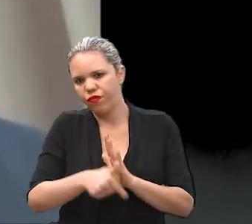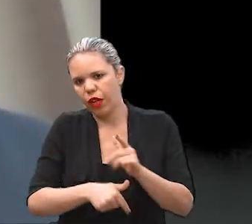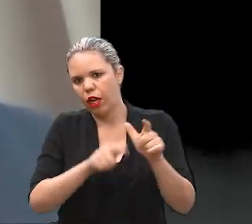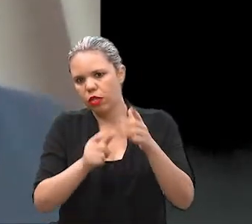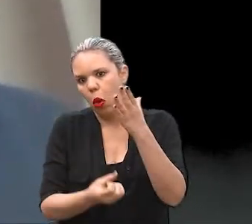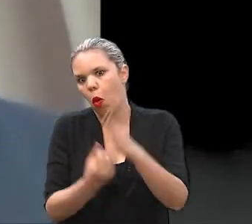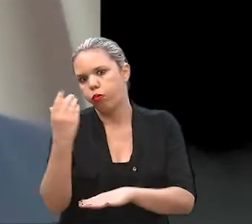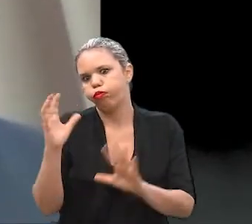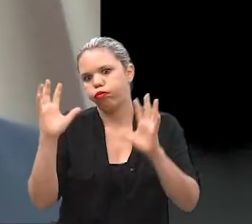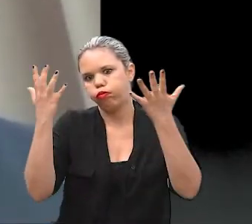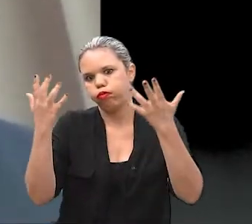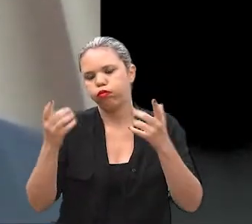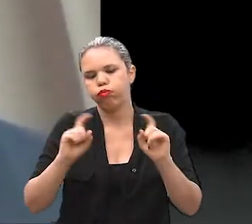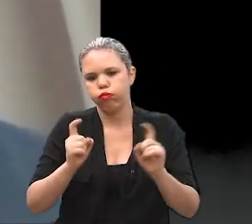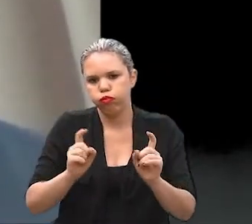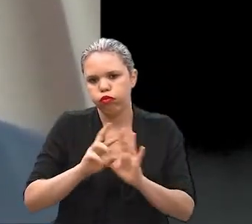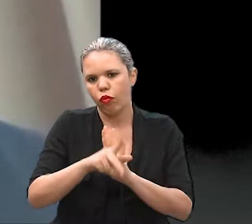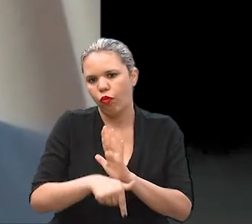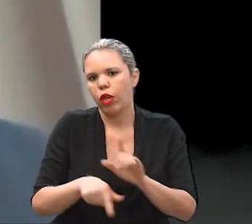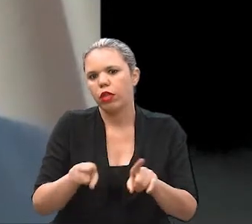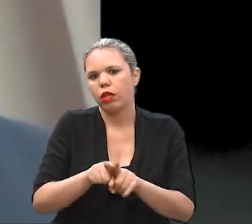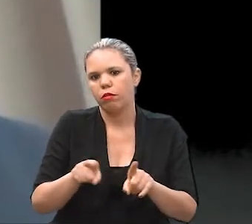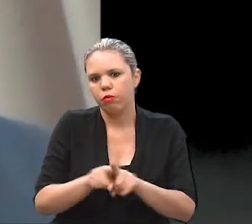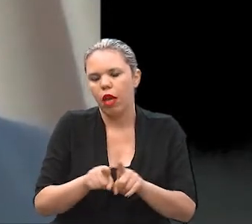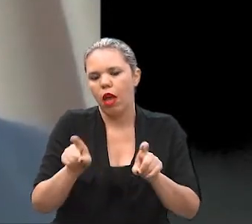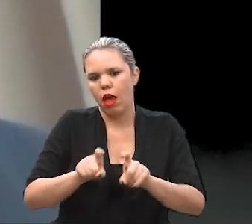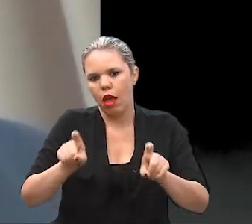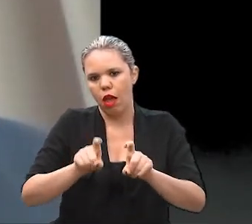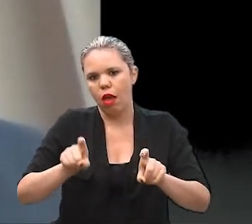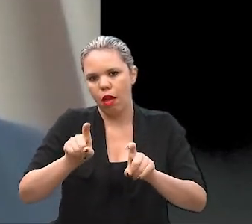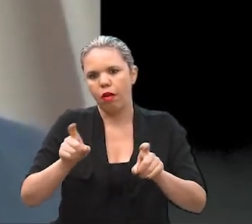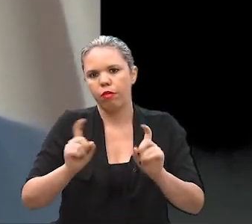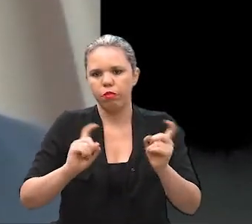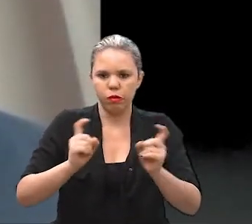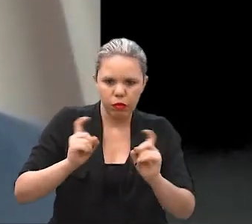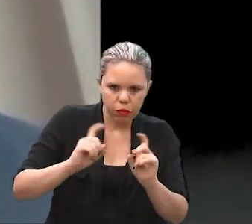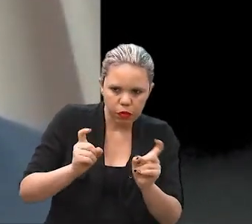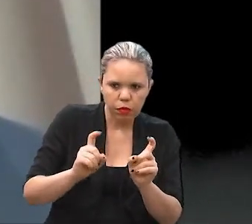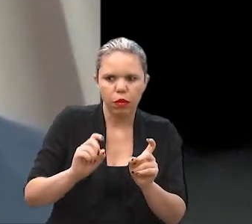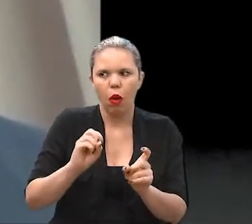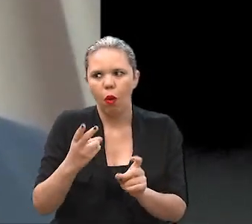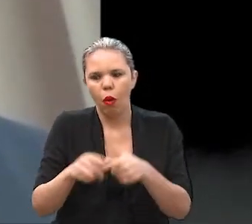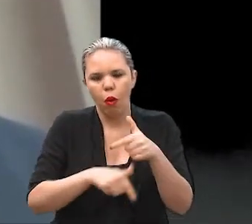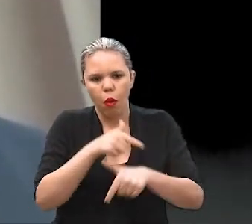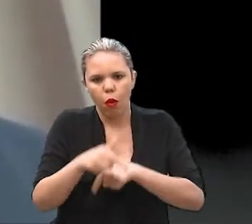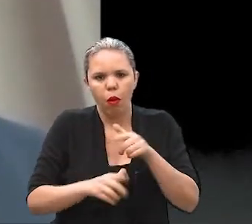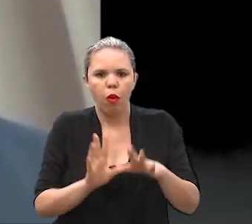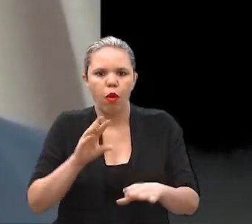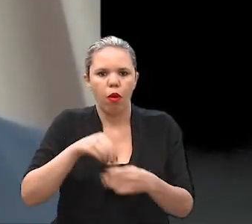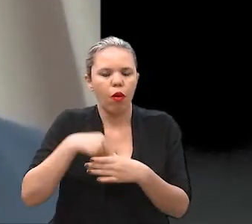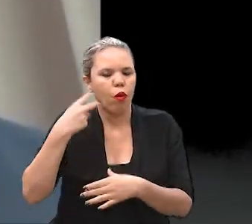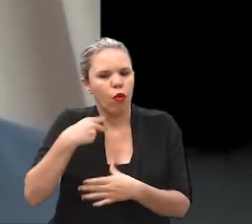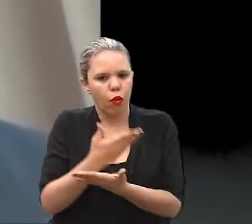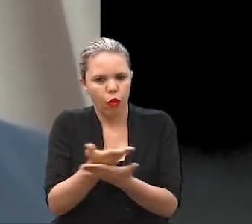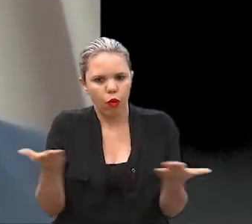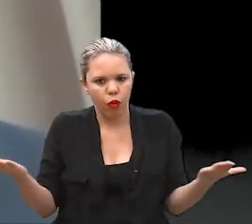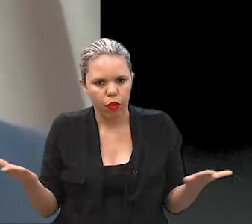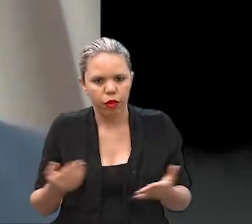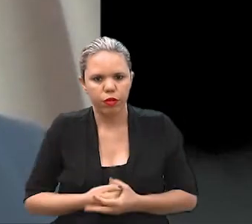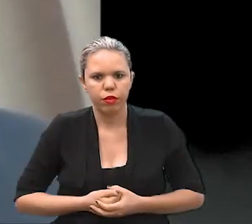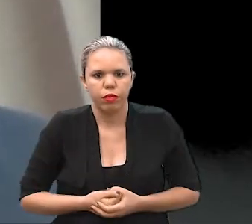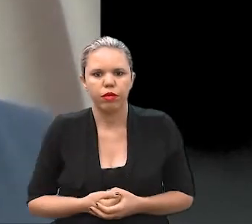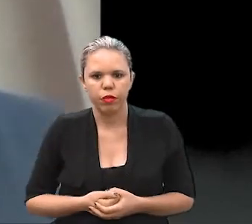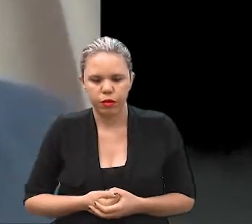oportunidades, ou nessas sessões remotas, ou nas atividades parlamentares mesmo com a